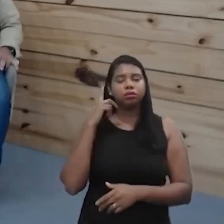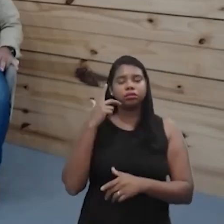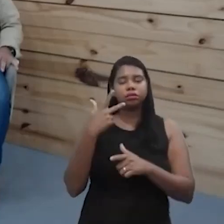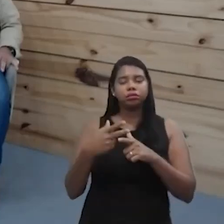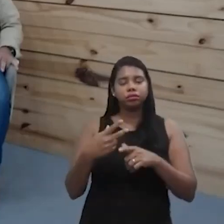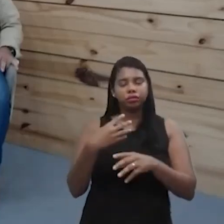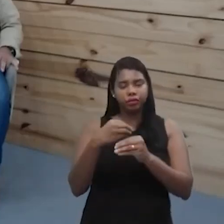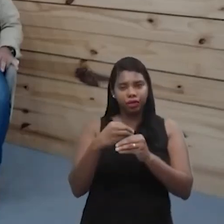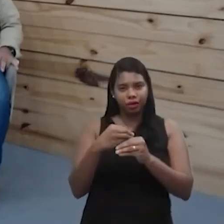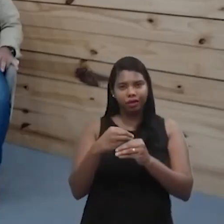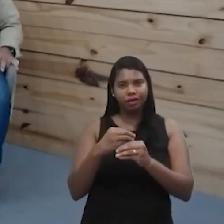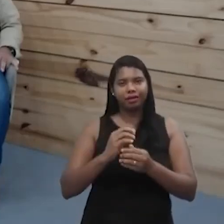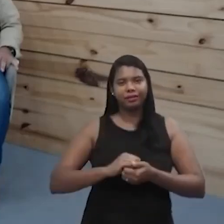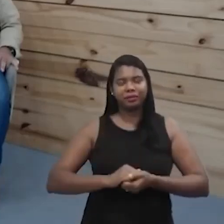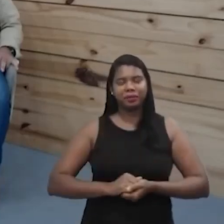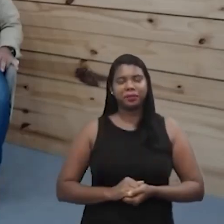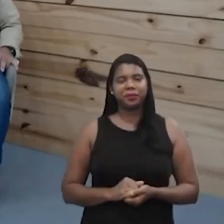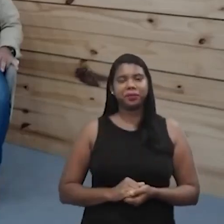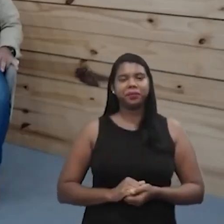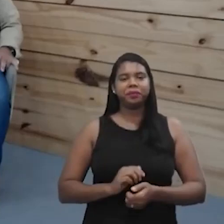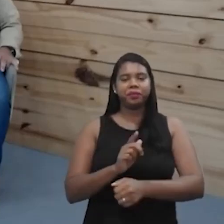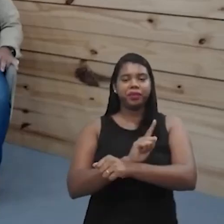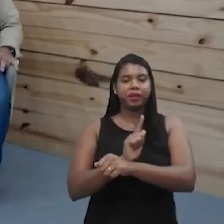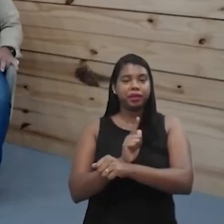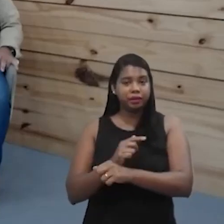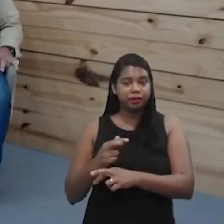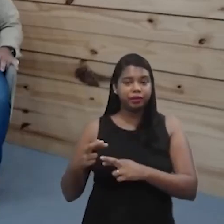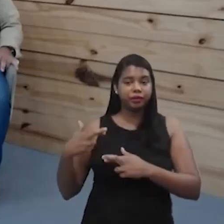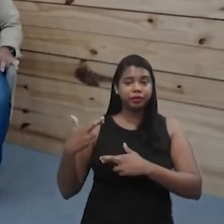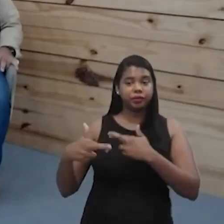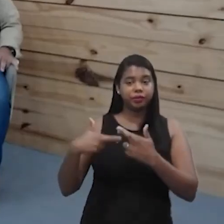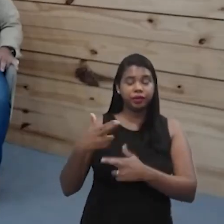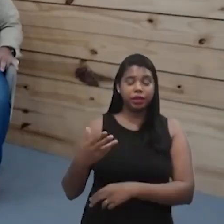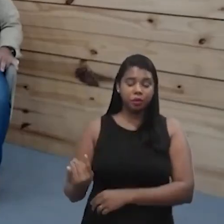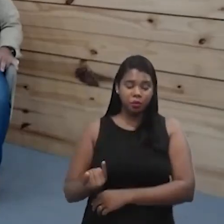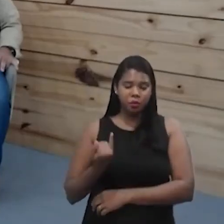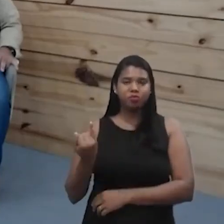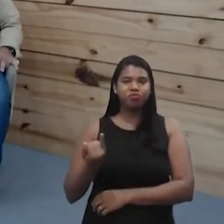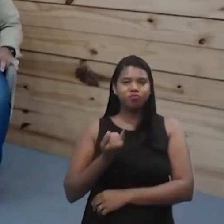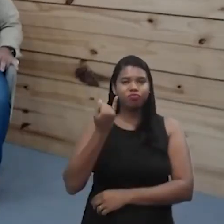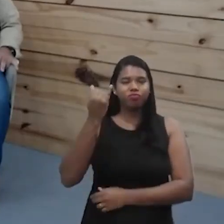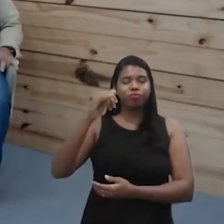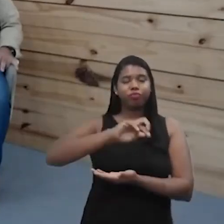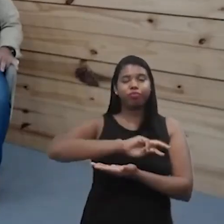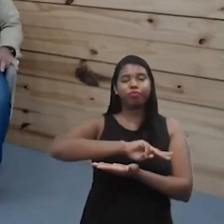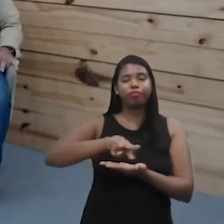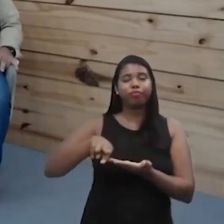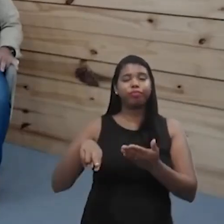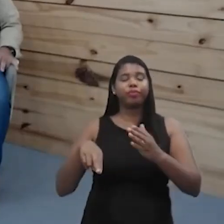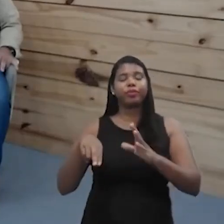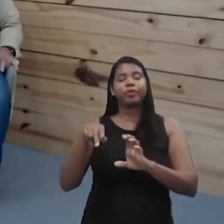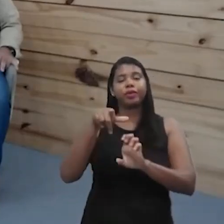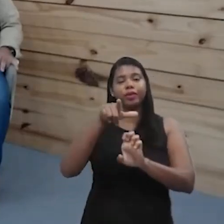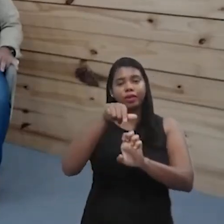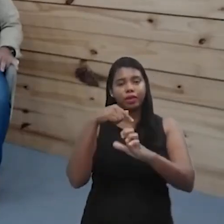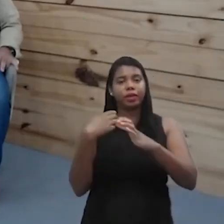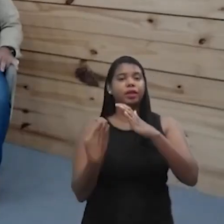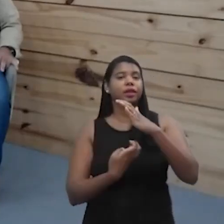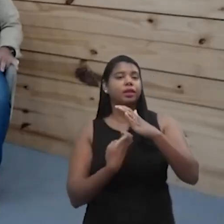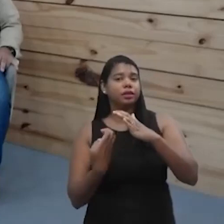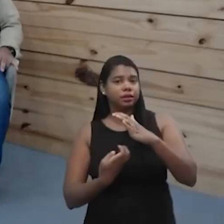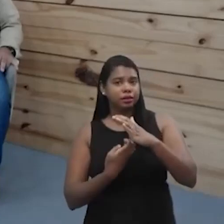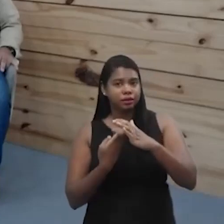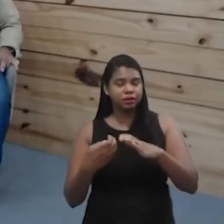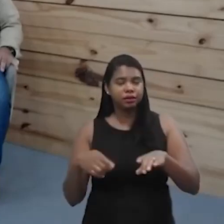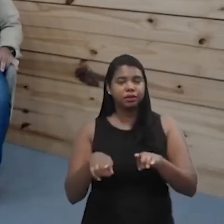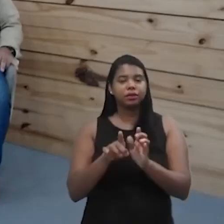aí agregar, né? O gestor de resíduo hoje ele é muito importante para várias empresas, como temos o gestor de